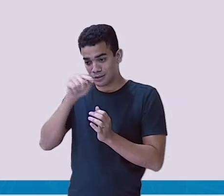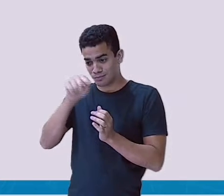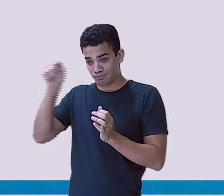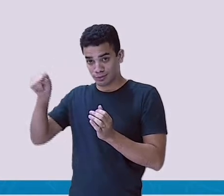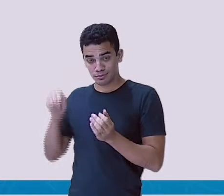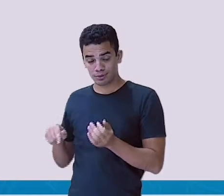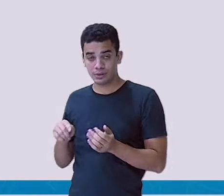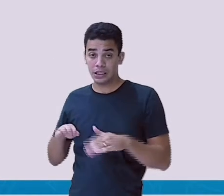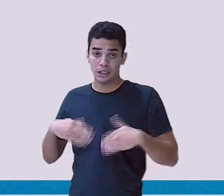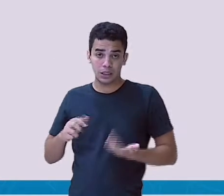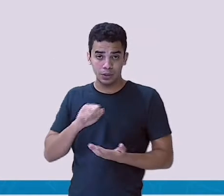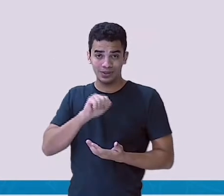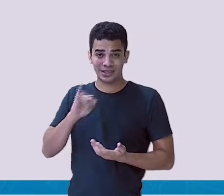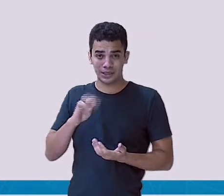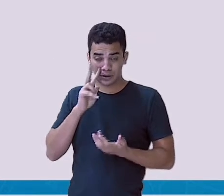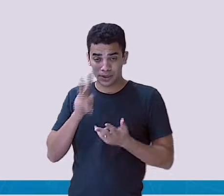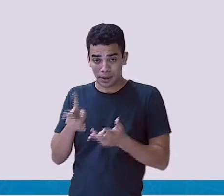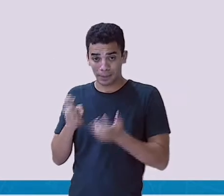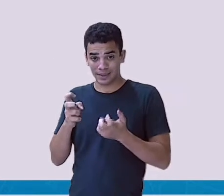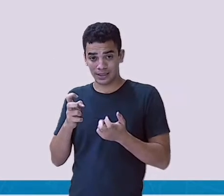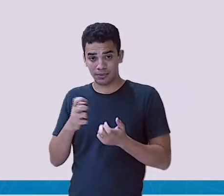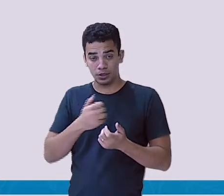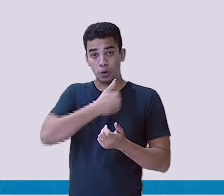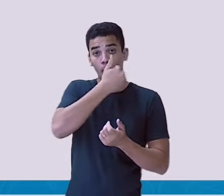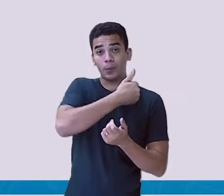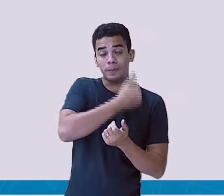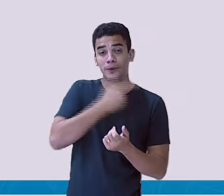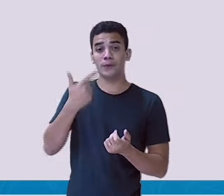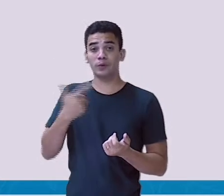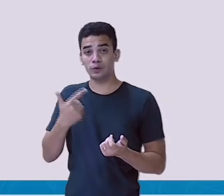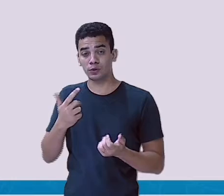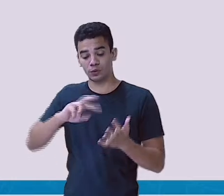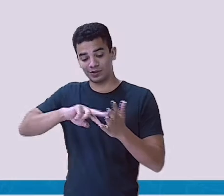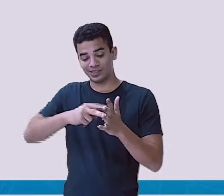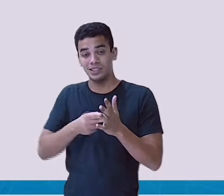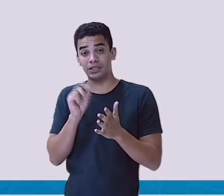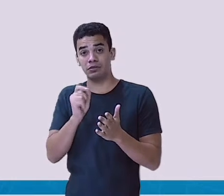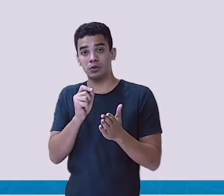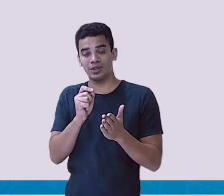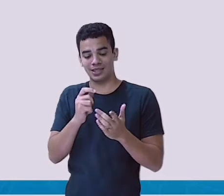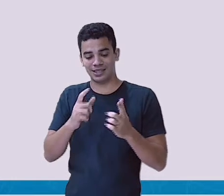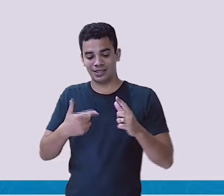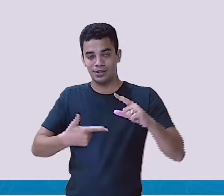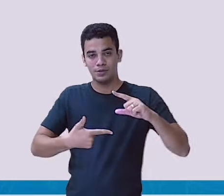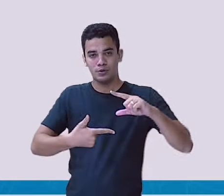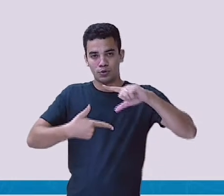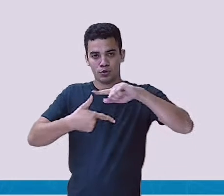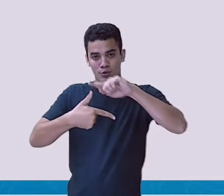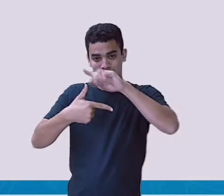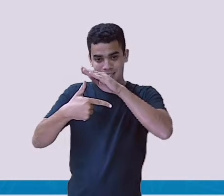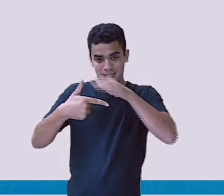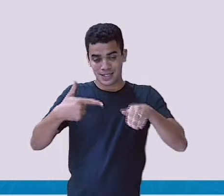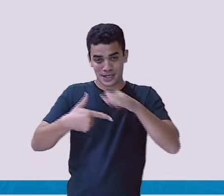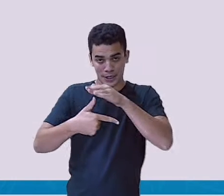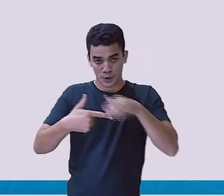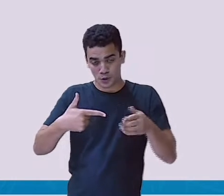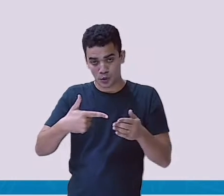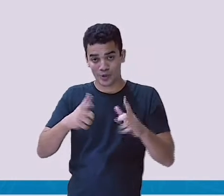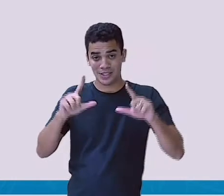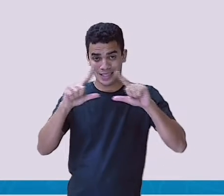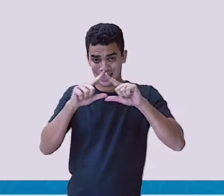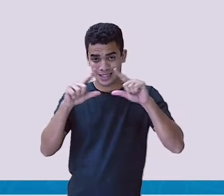podemos concluir que estes dois triângulos, eles são congruentes. Os lados possuem a